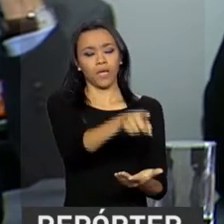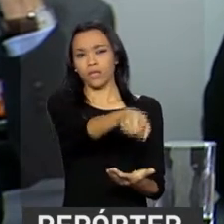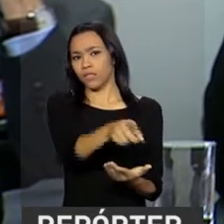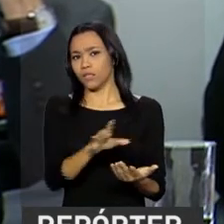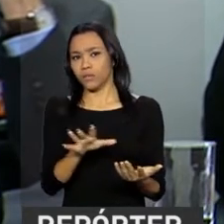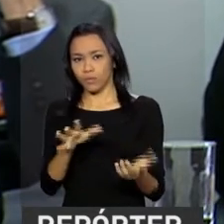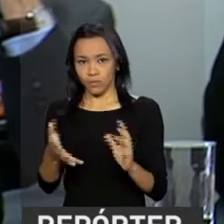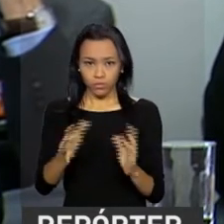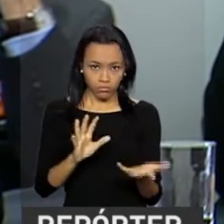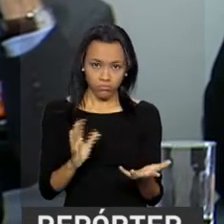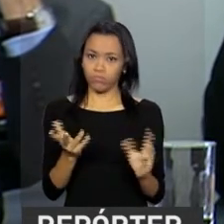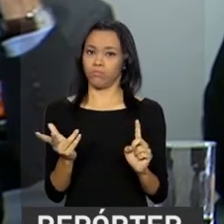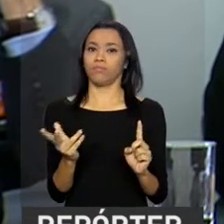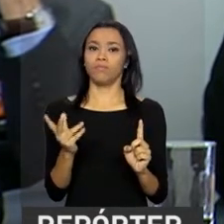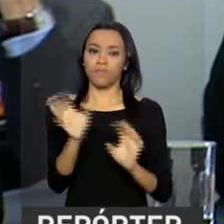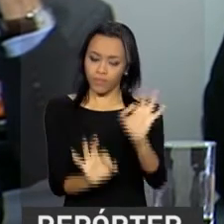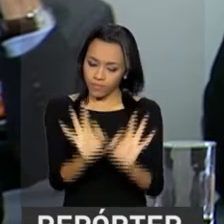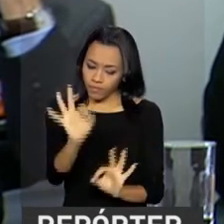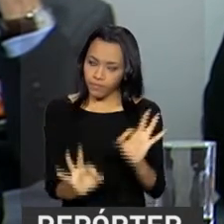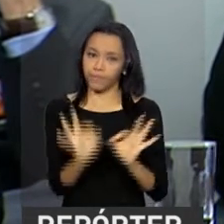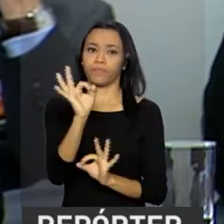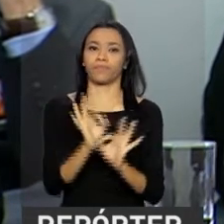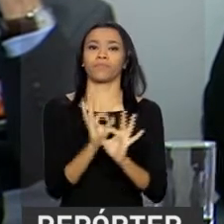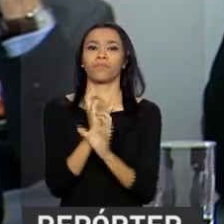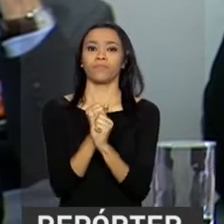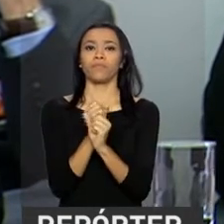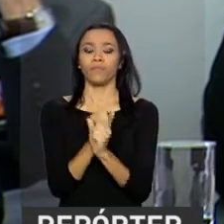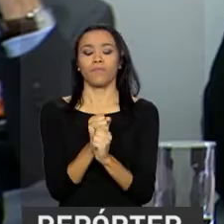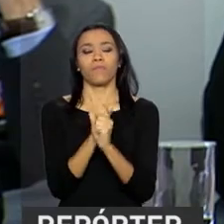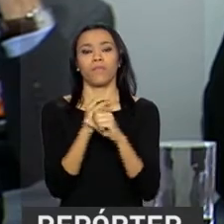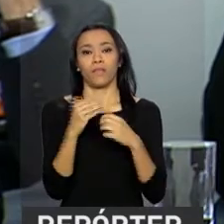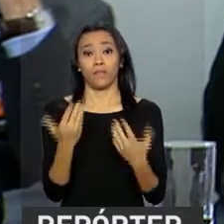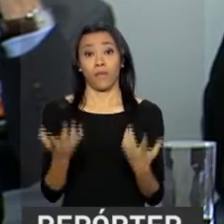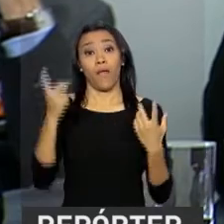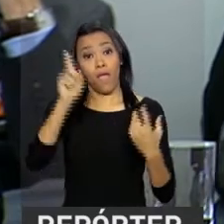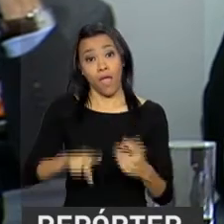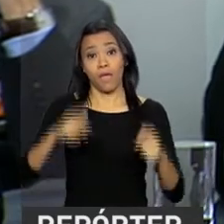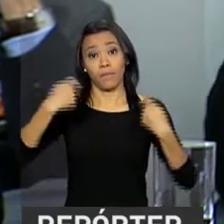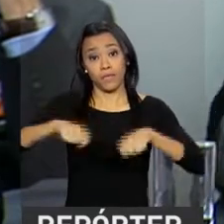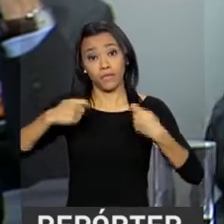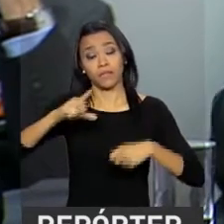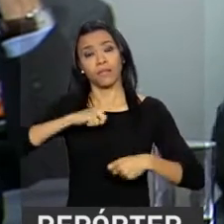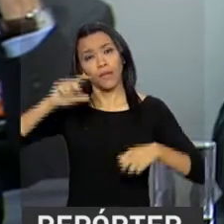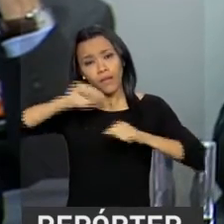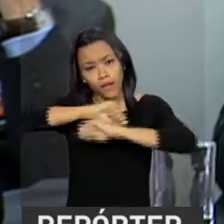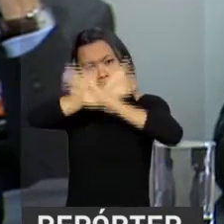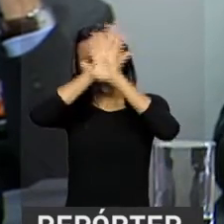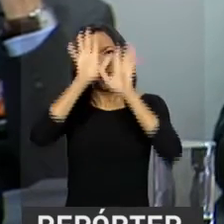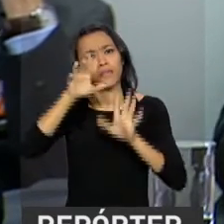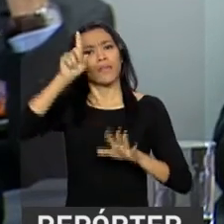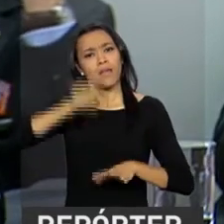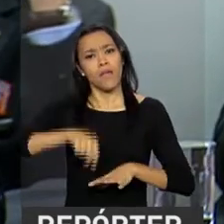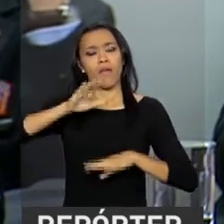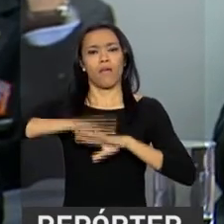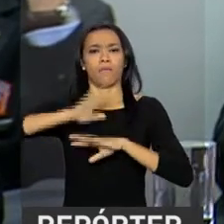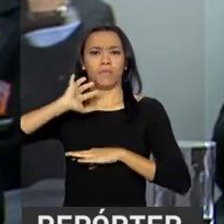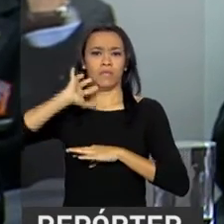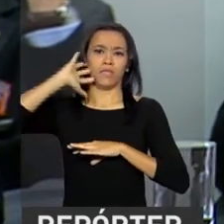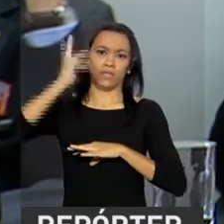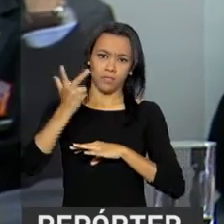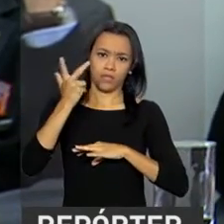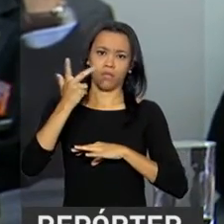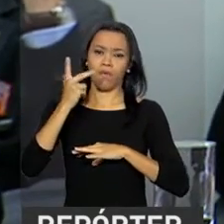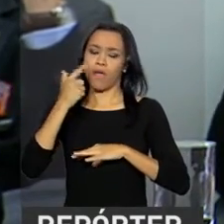for decisão deste Congresso Nacional. Entretanto, é preciso ter a clareza que isso é uma decisão, isso